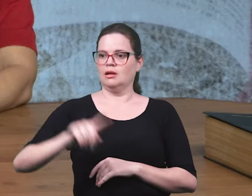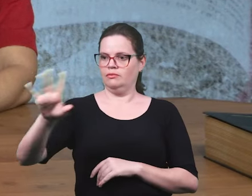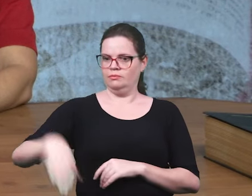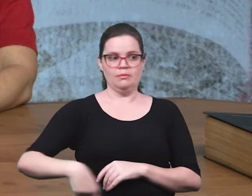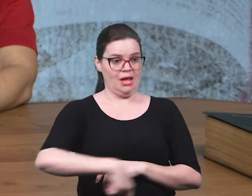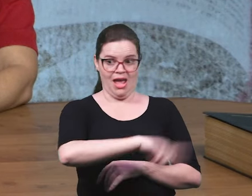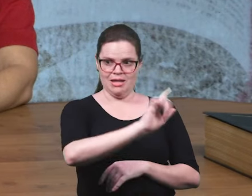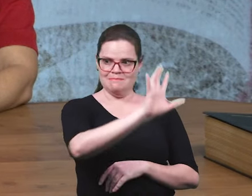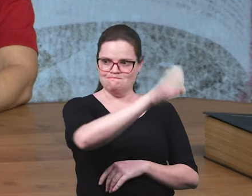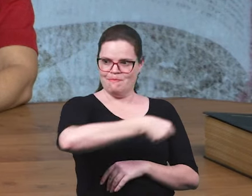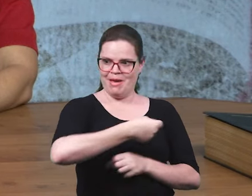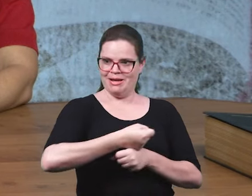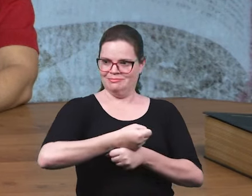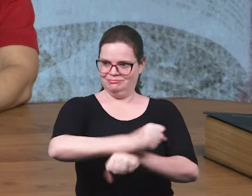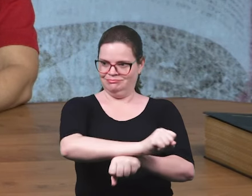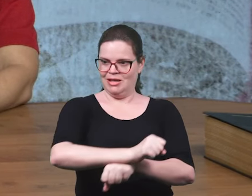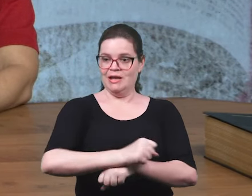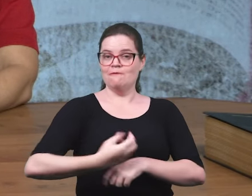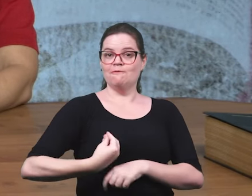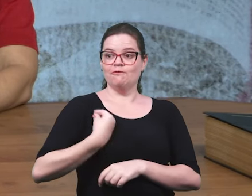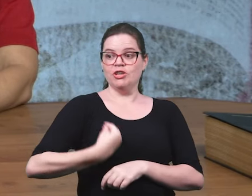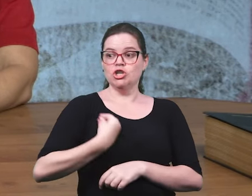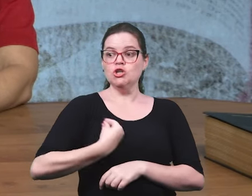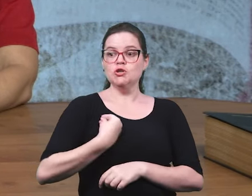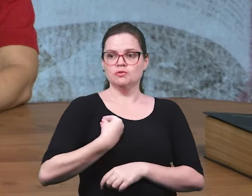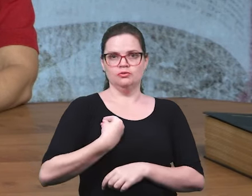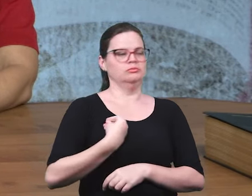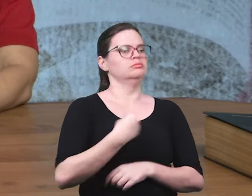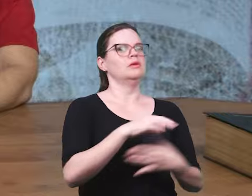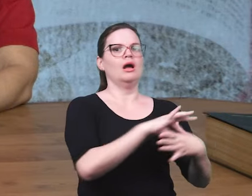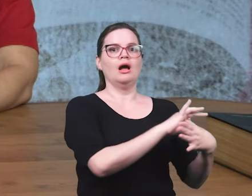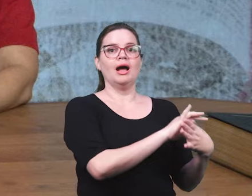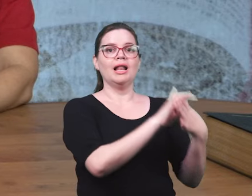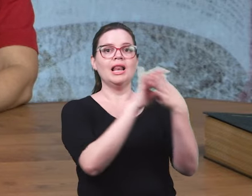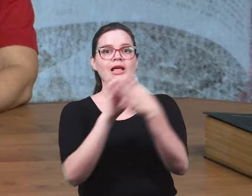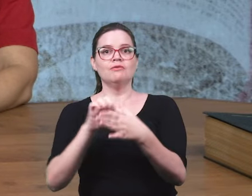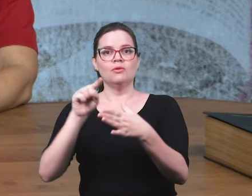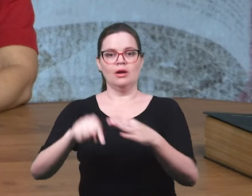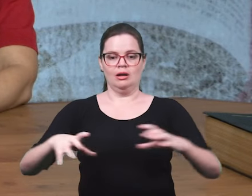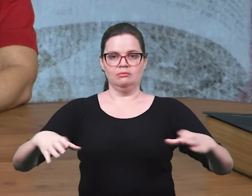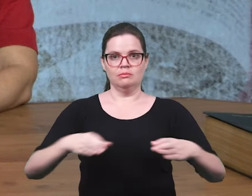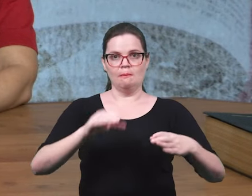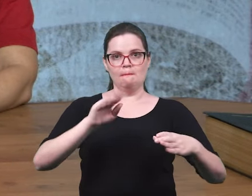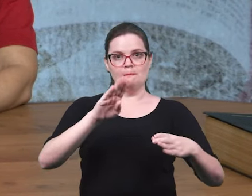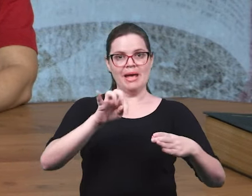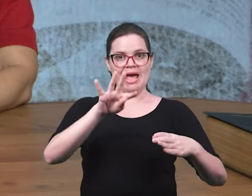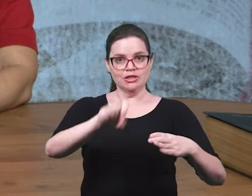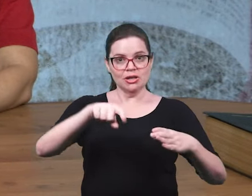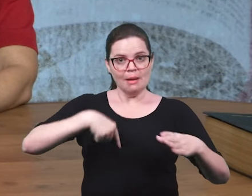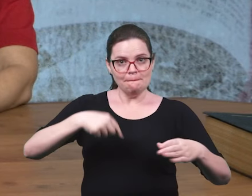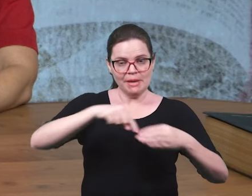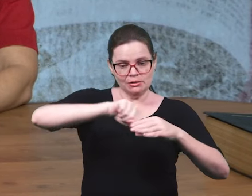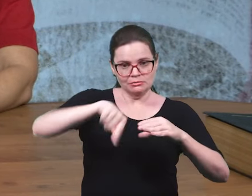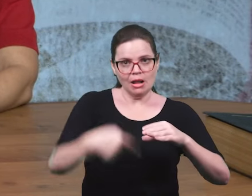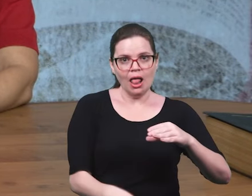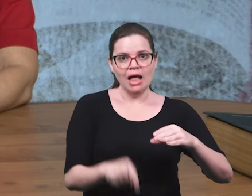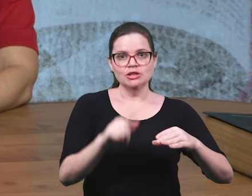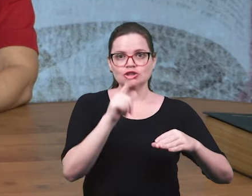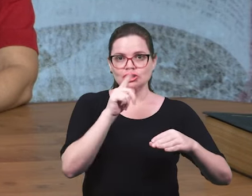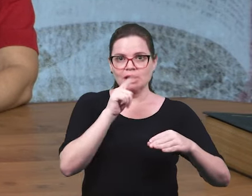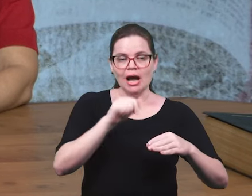vivos. E eles os apanharam vivos e os mataram junto ao poço de Bet-Eked,